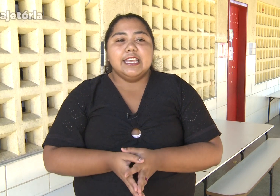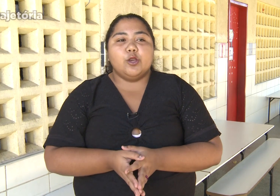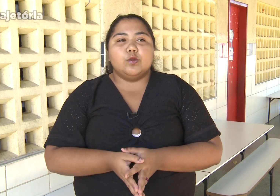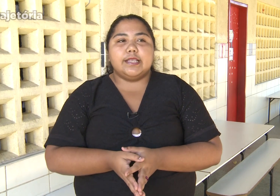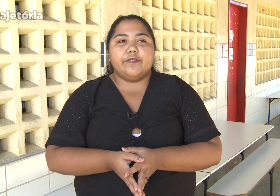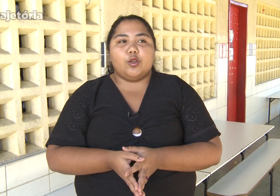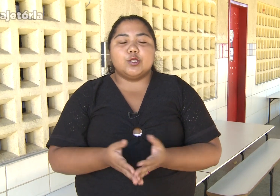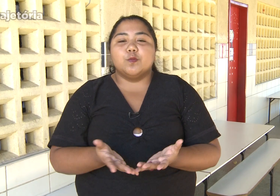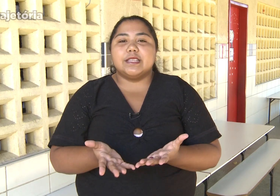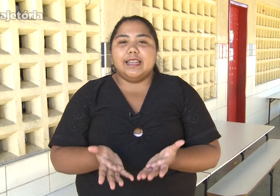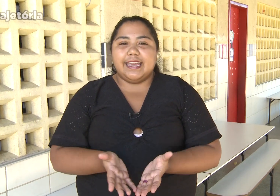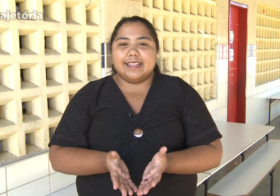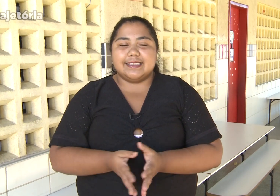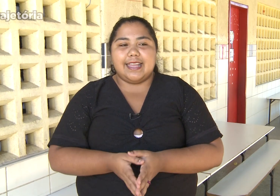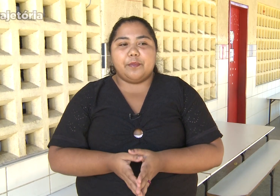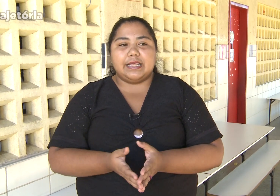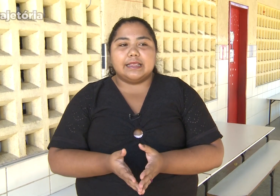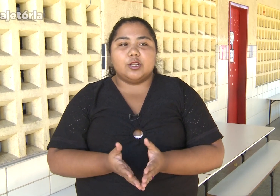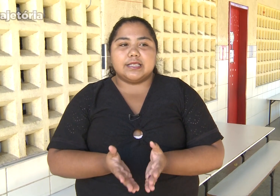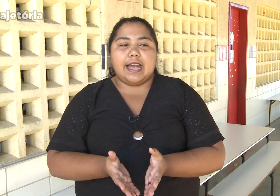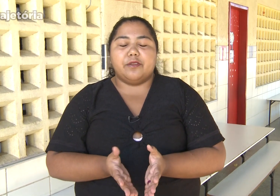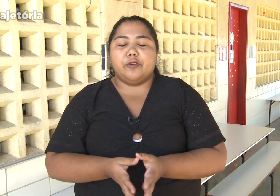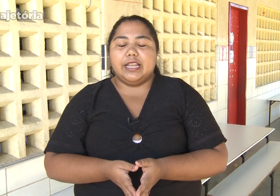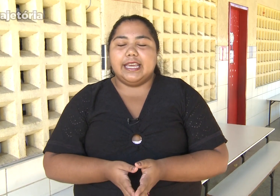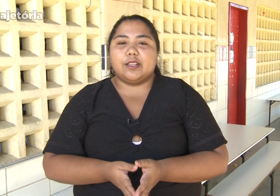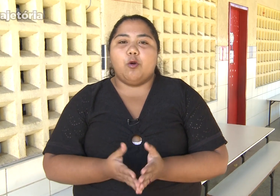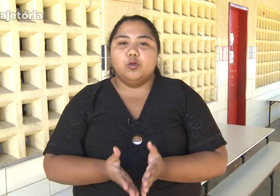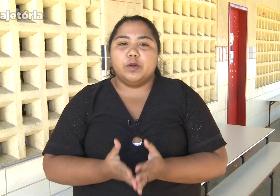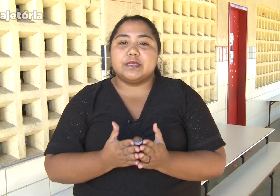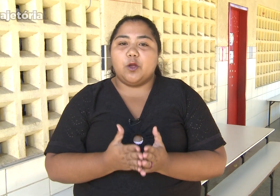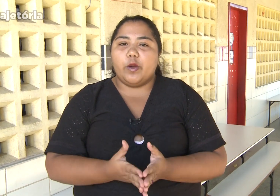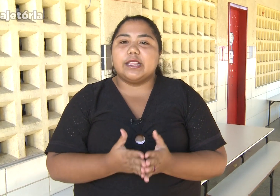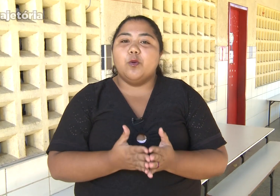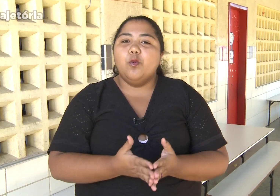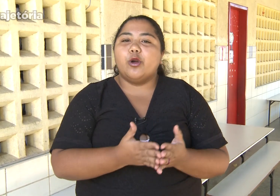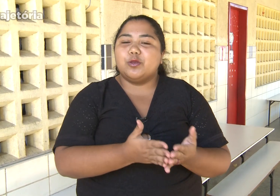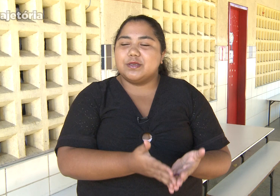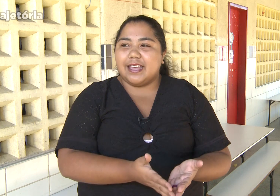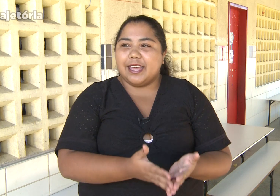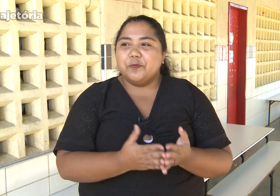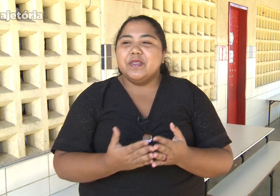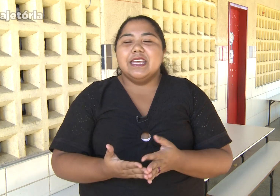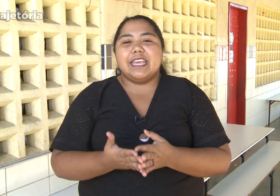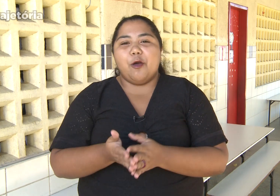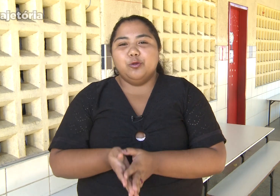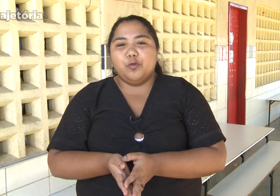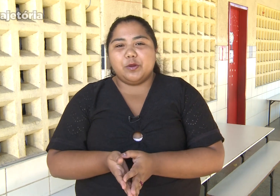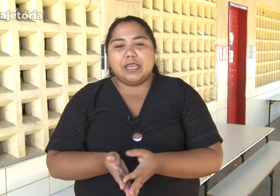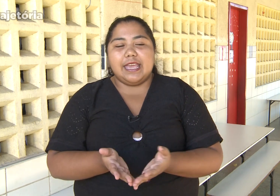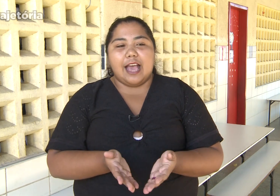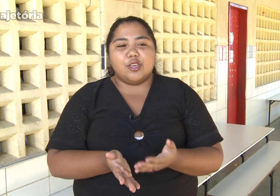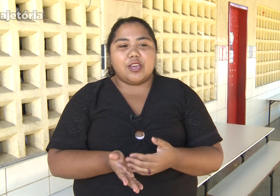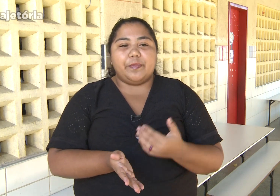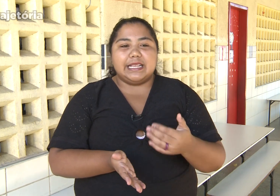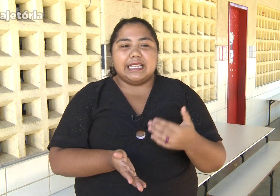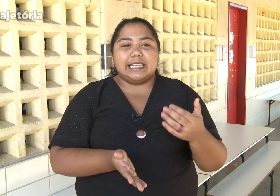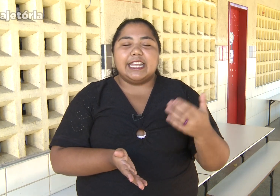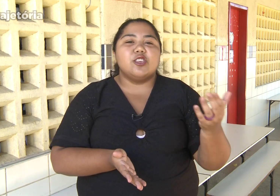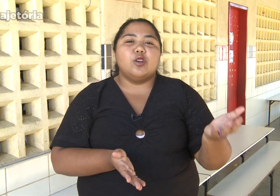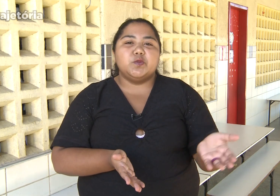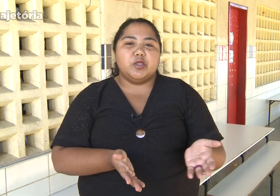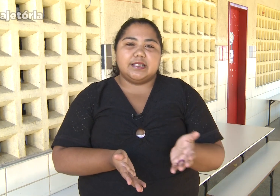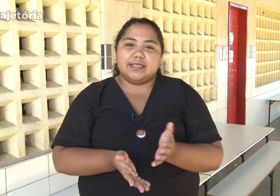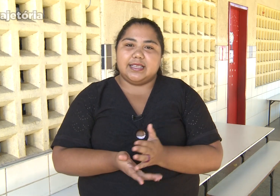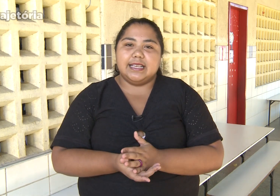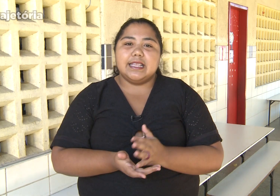mulheres. Inclusive, nós somos eleitas, né? A Mandata Nossa Cara foi eleita com o número 50180, que é o número que a gente apresenta